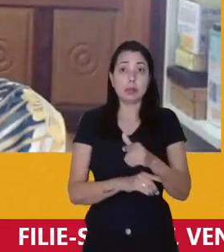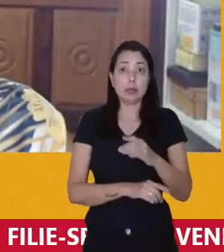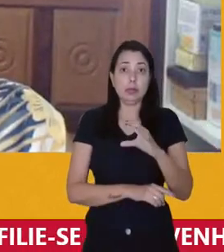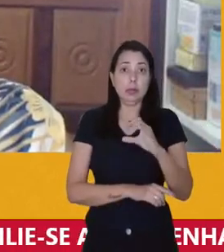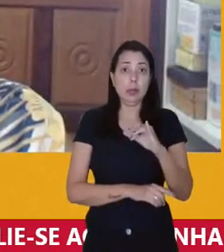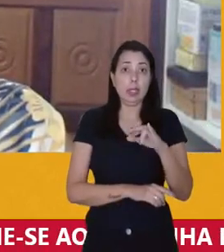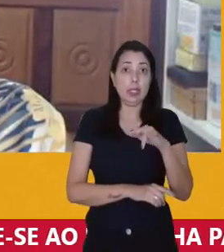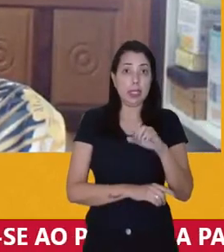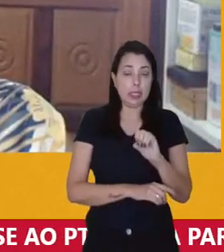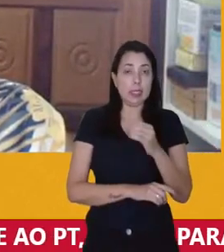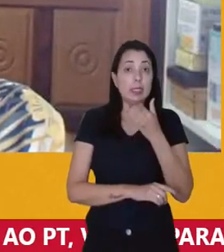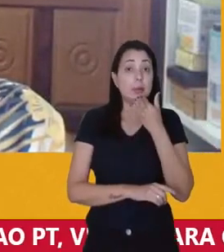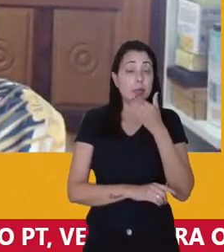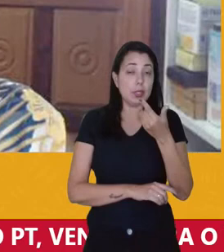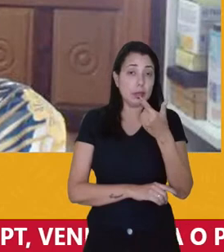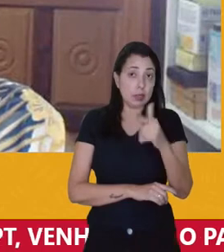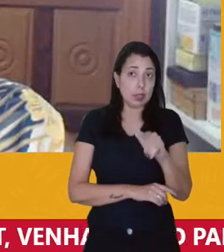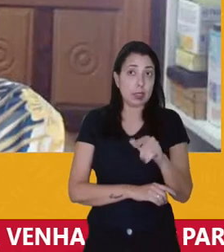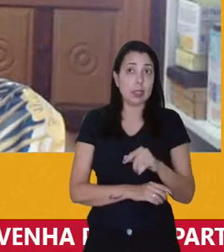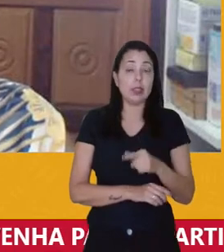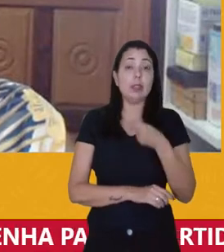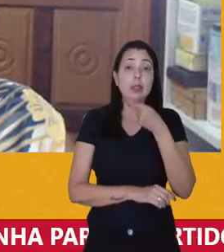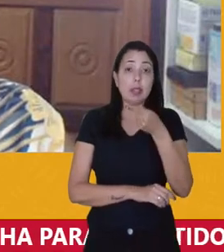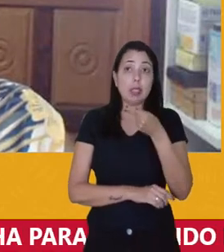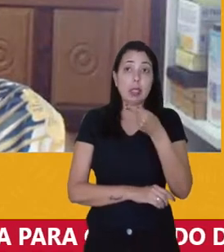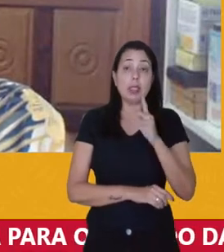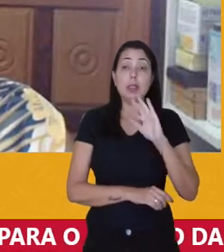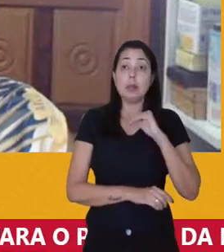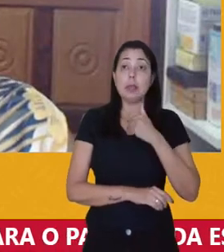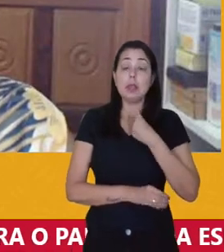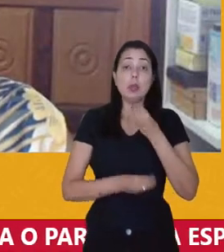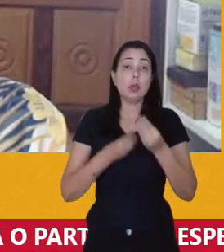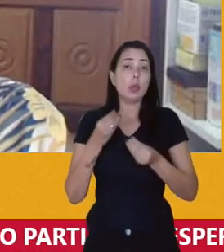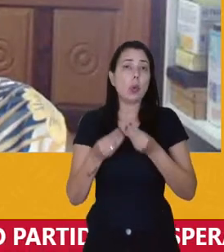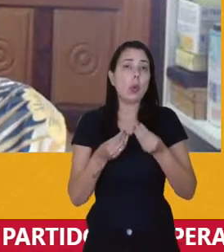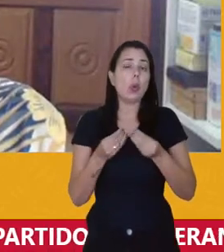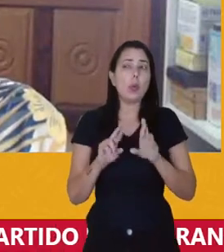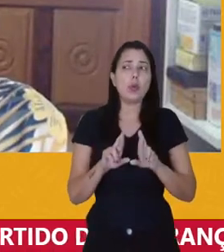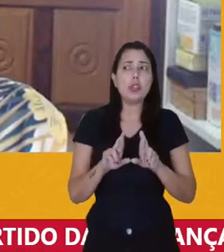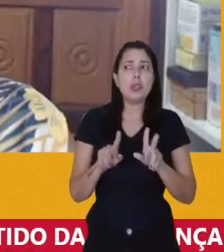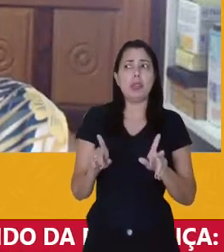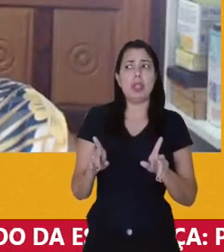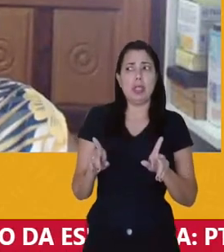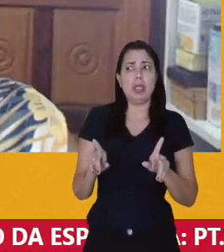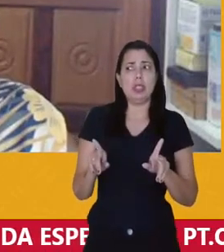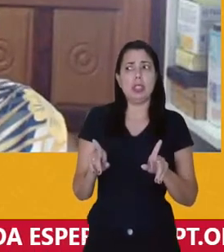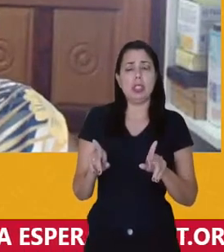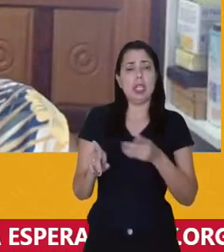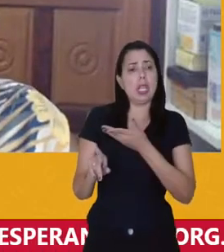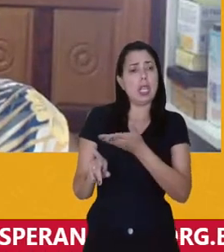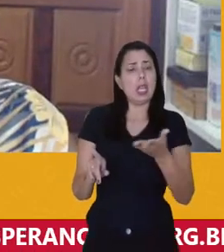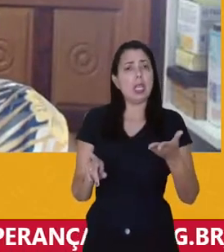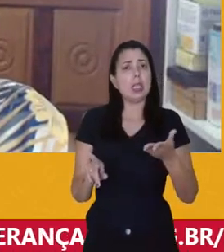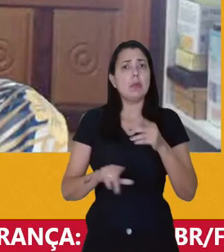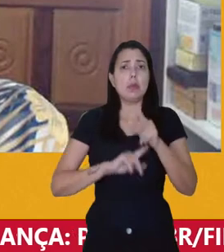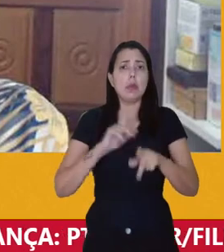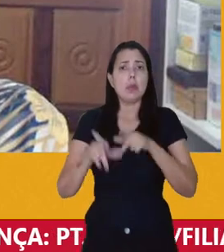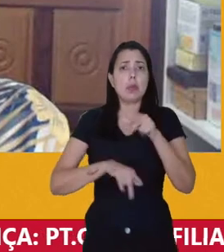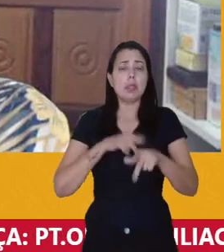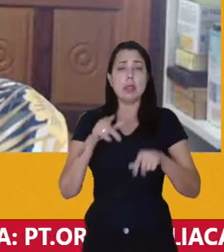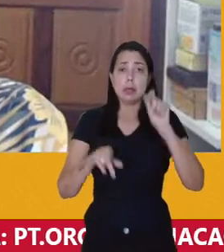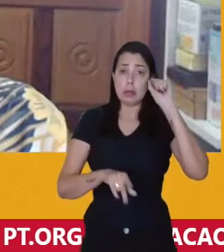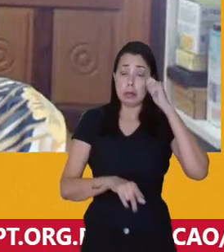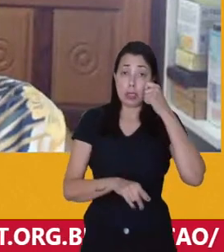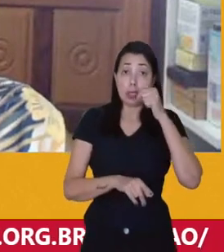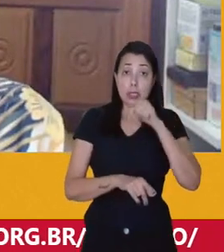Cris, e te pedir, Cris, para que você falasse para nós um pouco, assim, o que diferencia essas infâncias negras que nós estamos falando